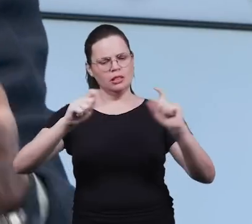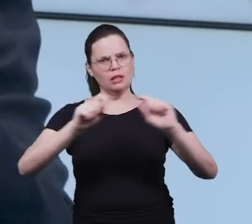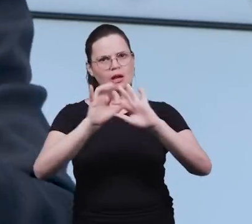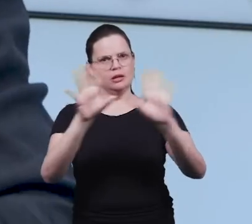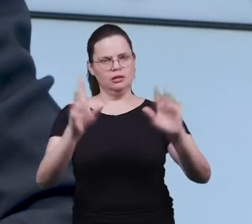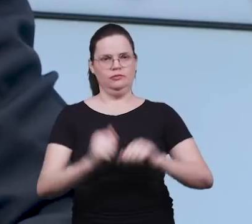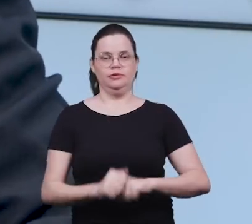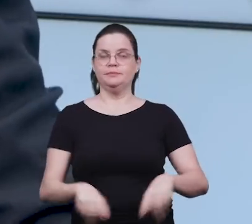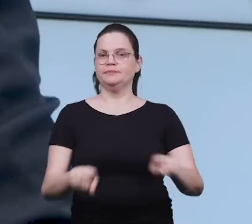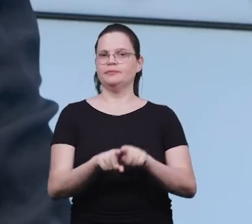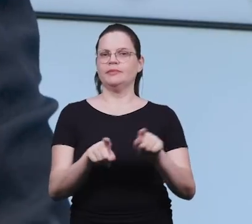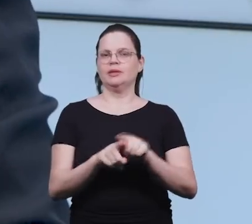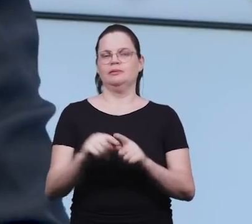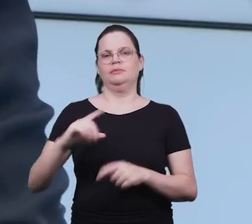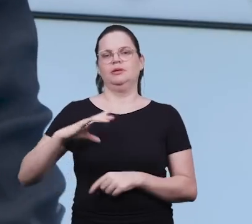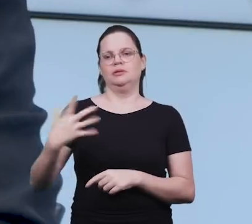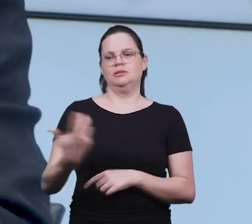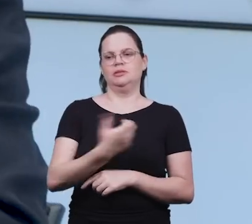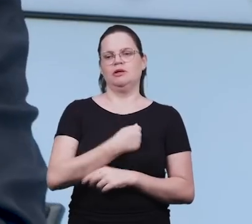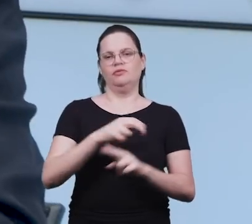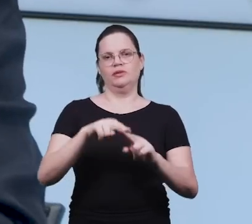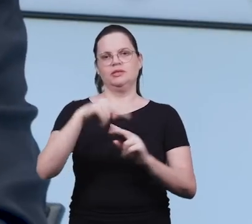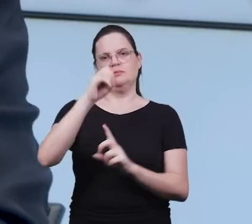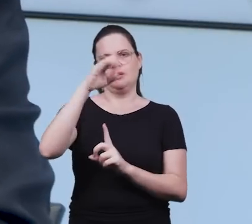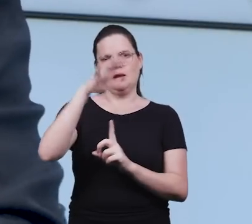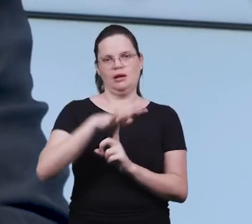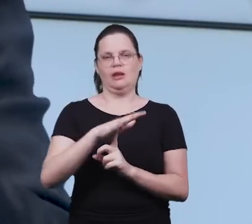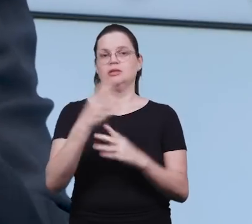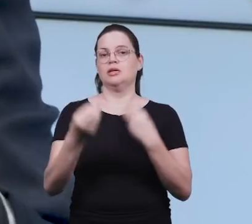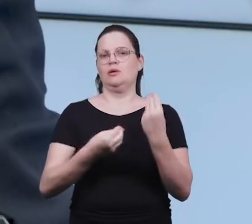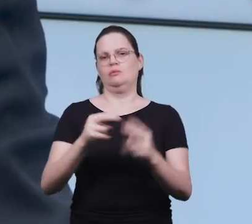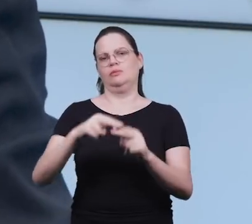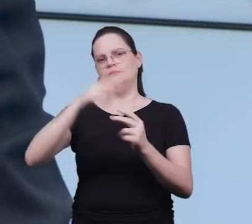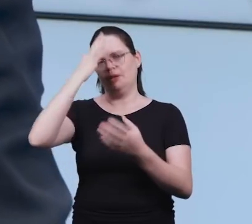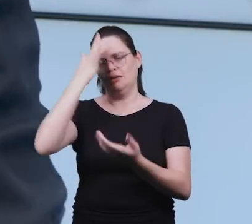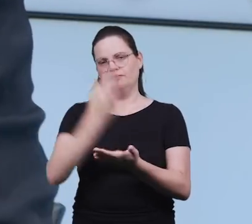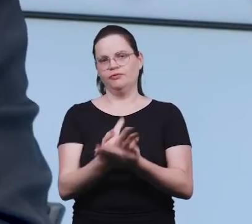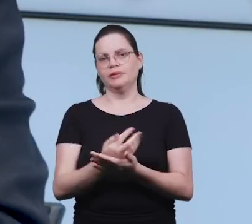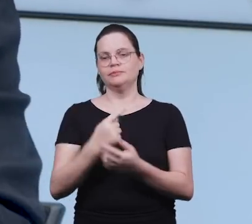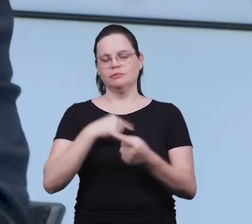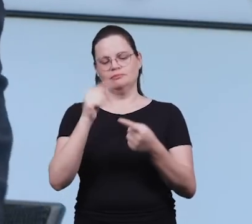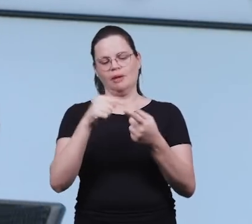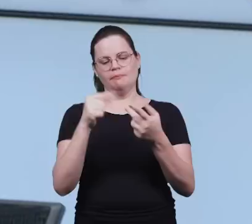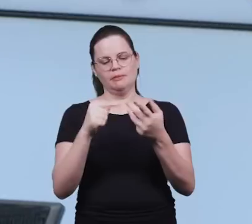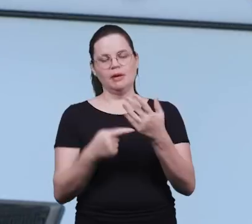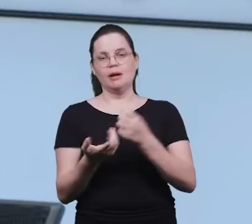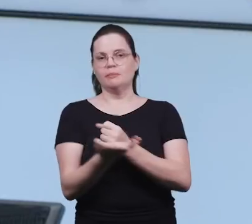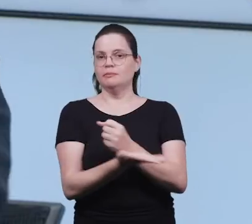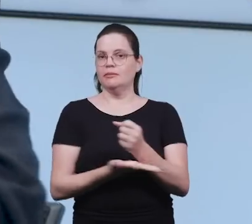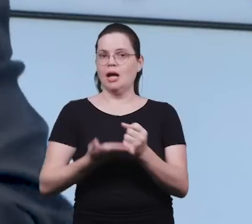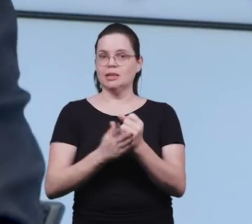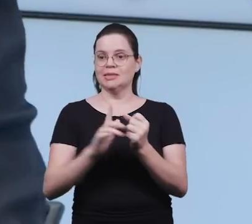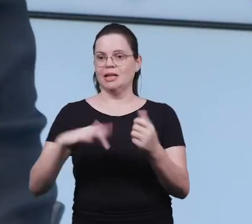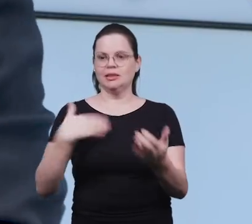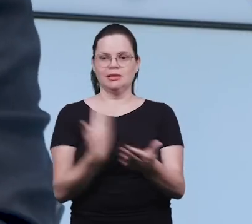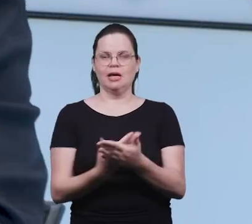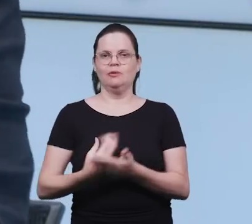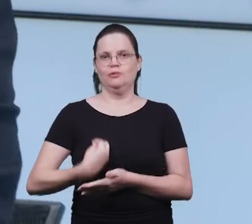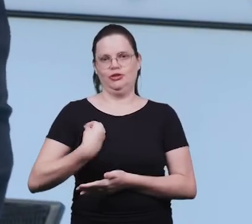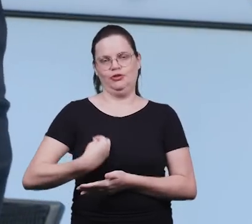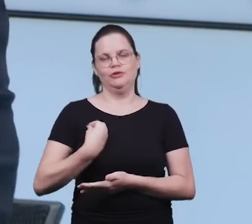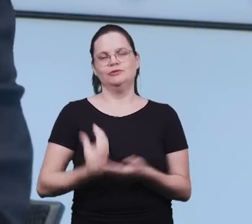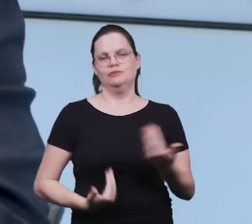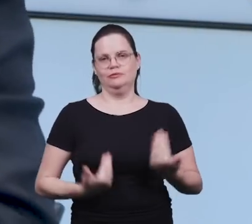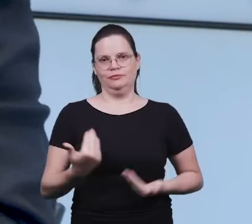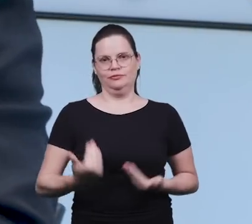graça mediante a fé. Então são pilares. E nós vemos que esses valores que